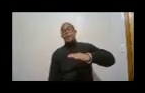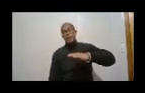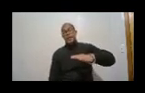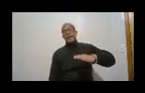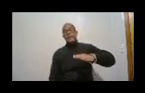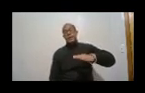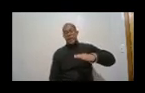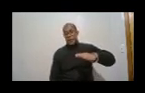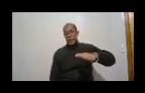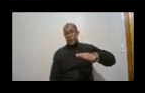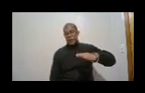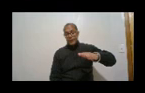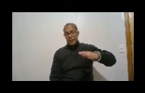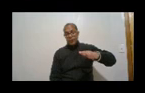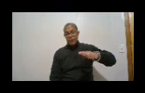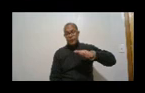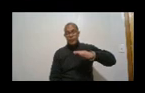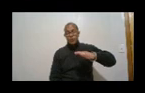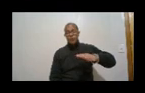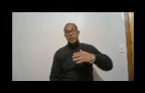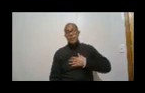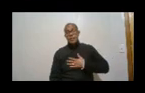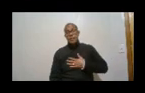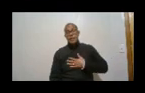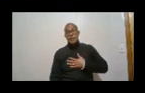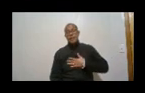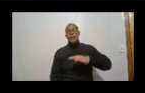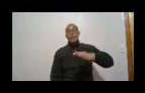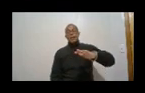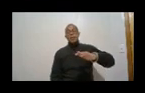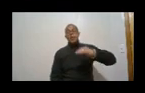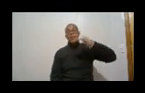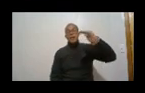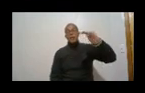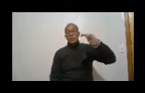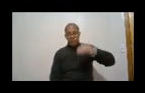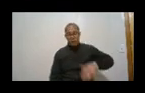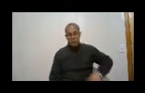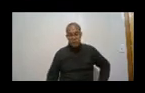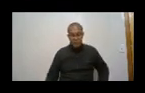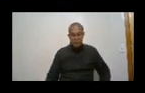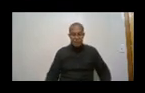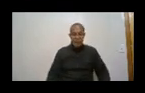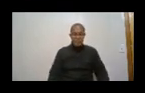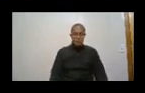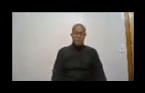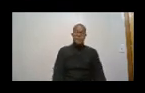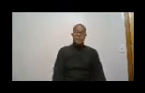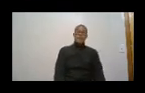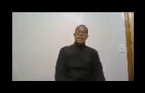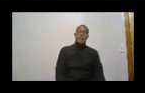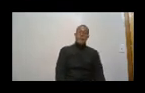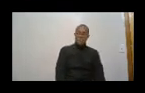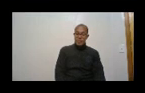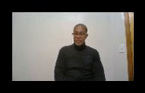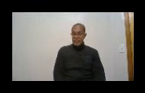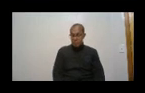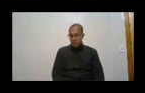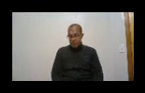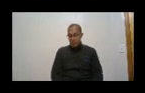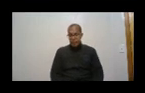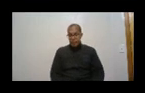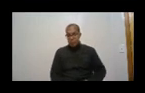dose preconizada, ela vai fazer o efeito que você está esperando, mas se eu aumento um pouquinho a dose, ela perde especificidade, fica